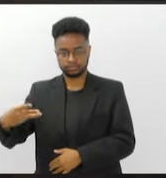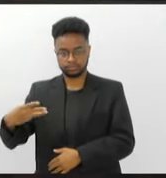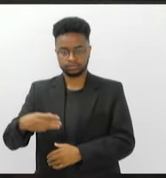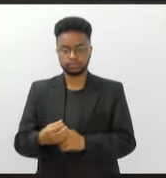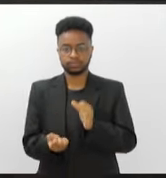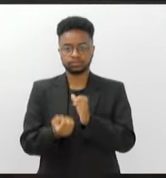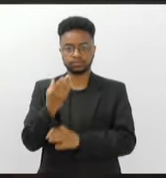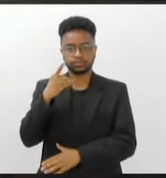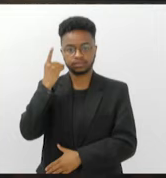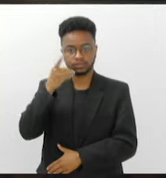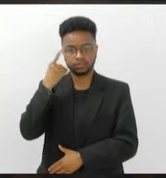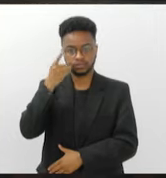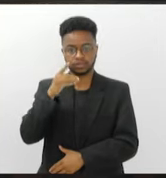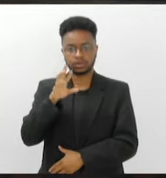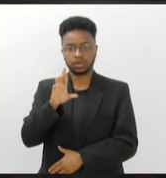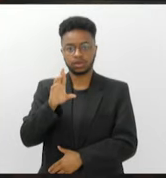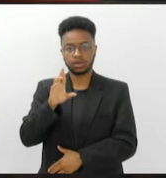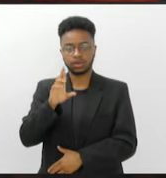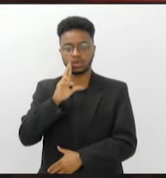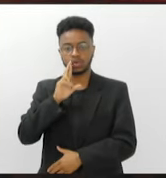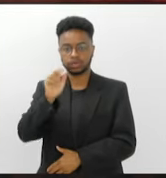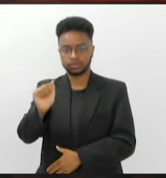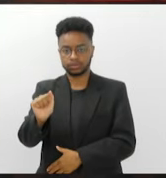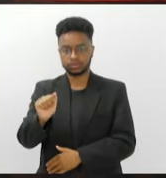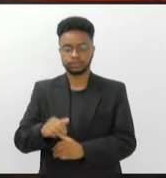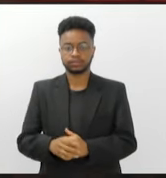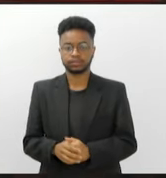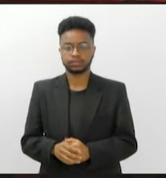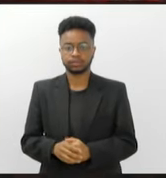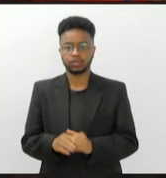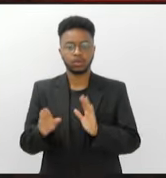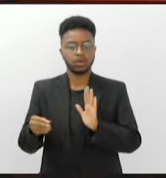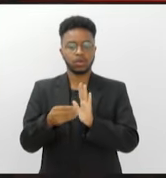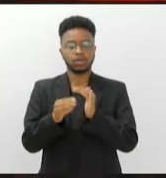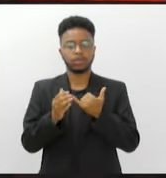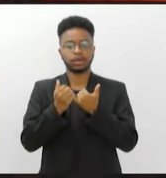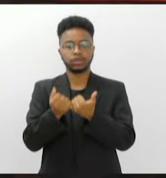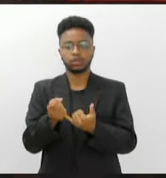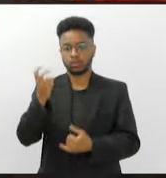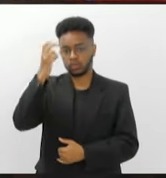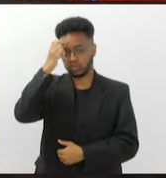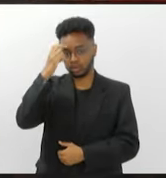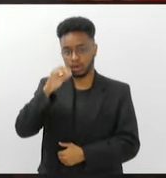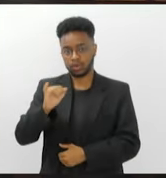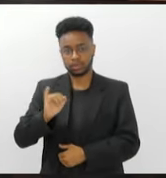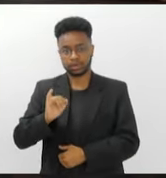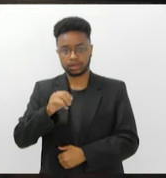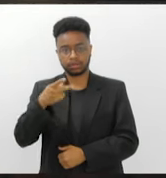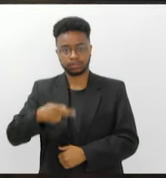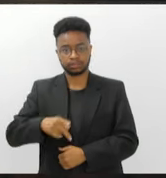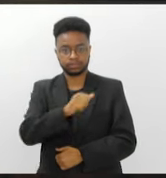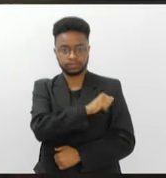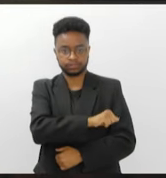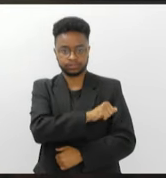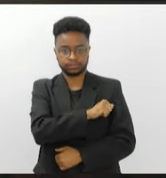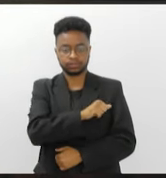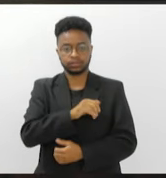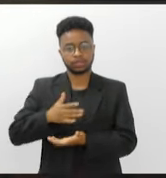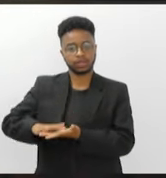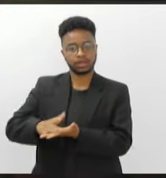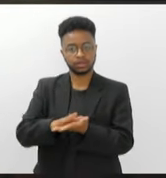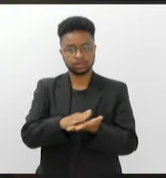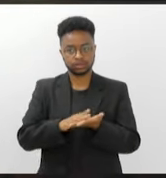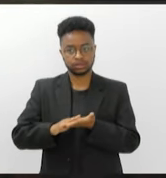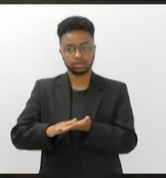de autoria do deputado Rodrigo Amorim, que declara patrimônio cultural e material do Estado do Rio de Janeiro a roda de samba